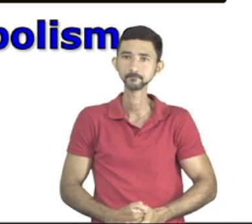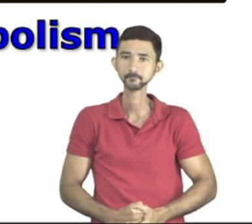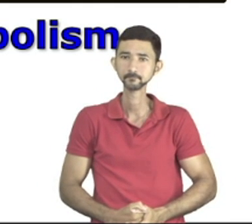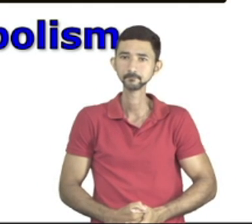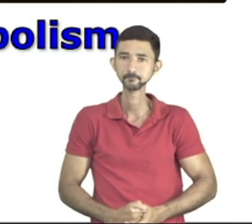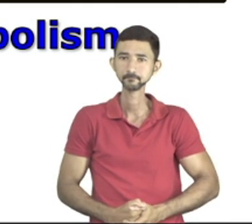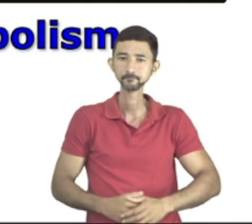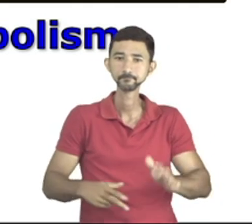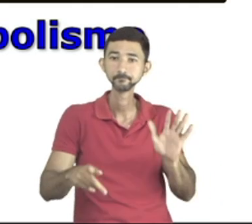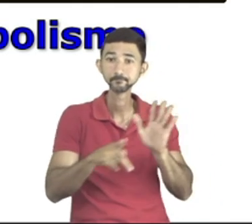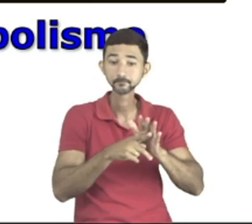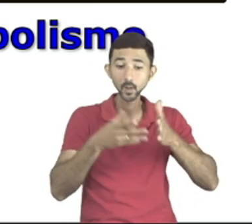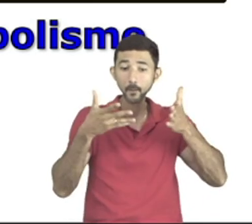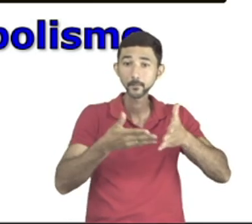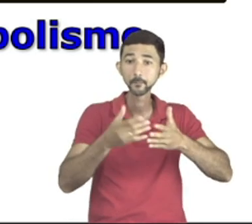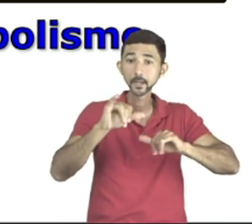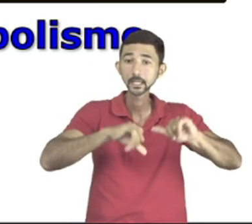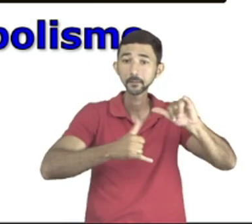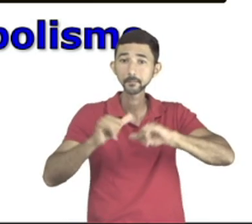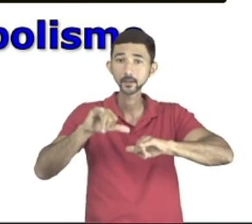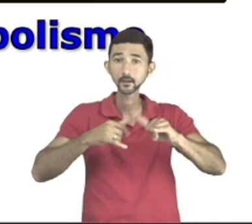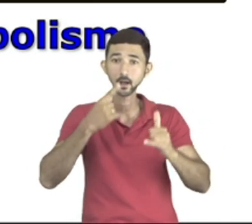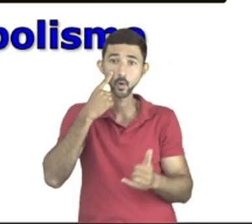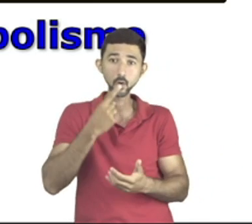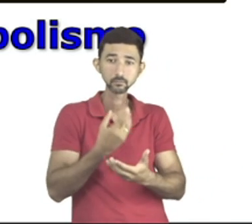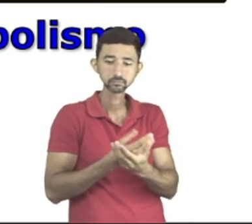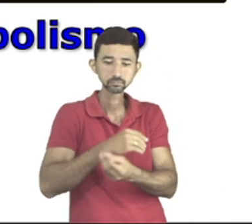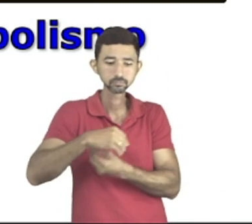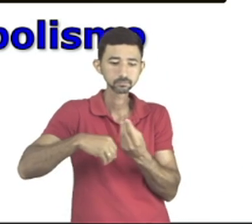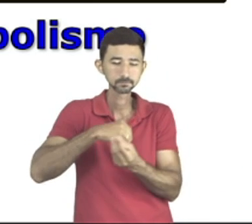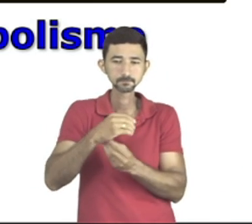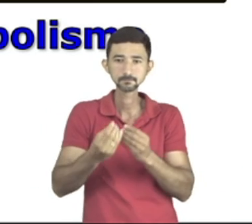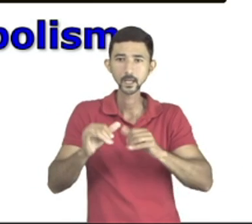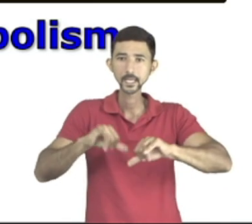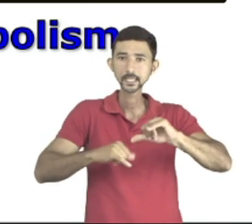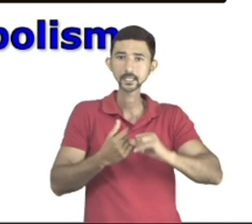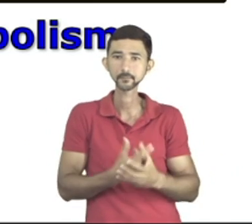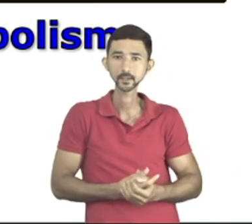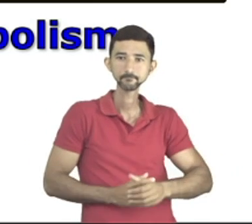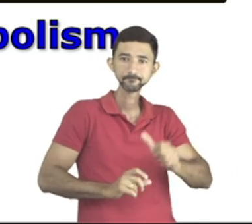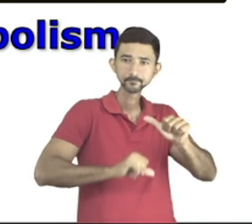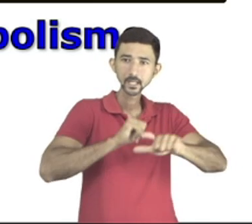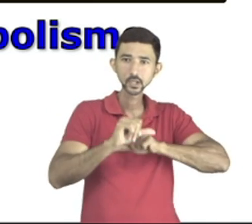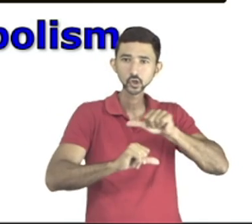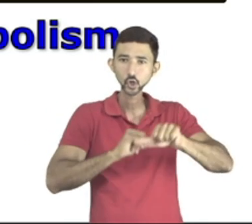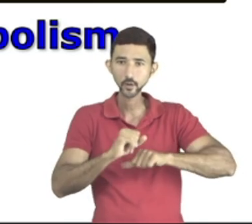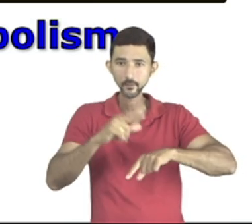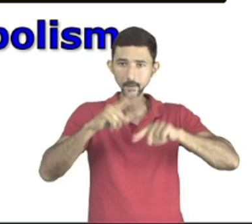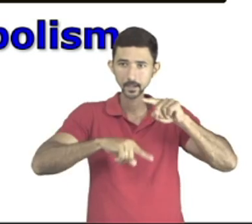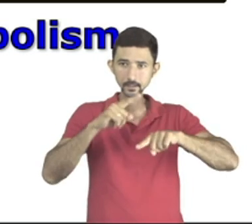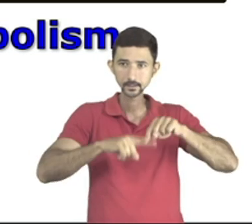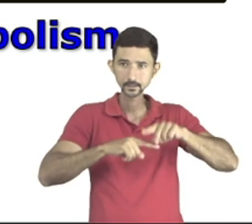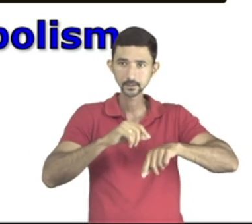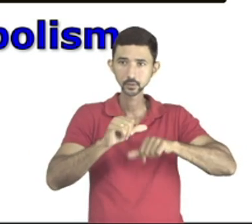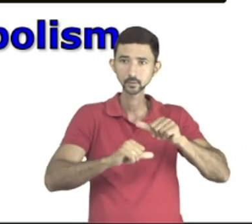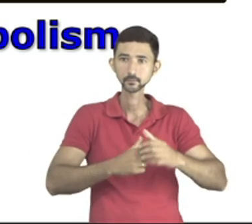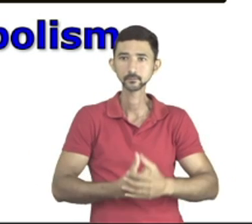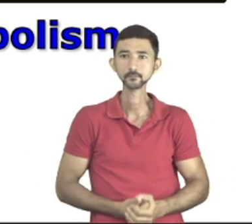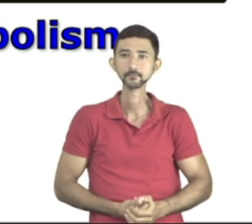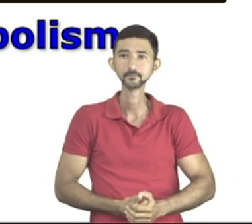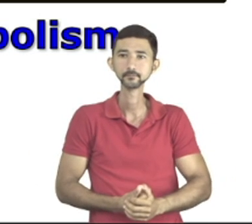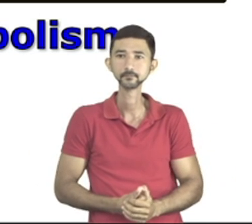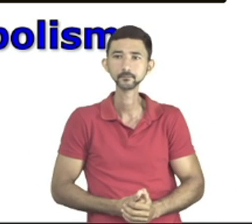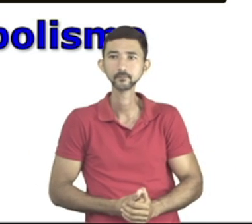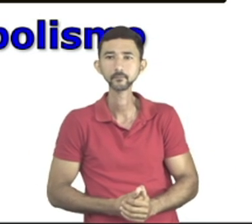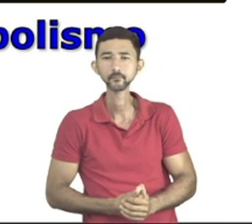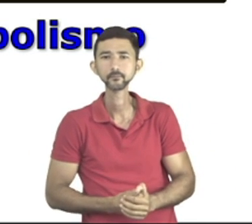As propriedades específicas químicas são as reações químicas. É a transformação da matéria, você produzir